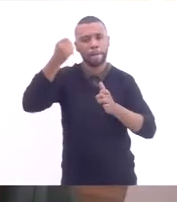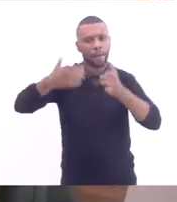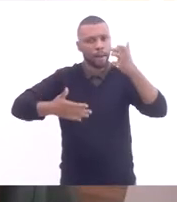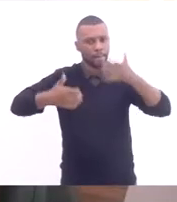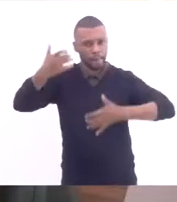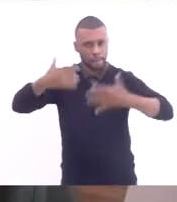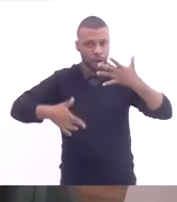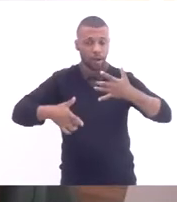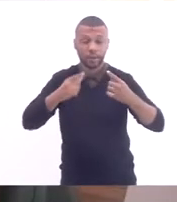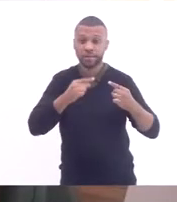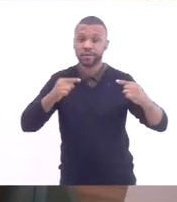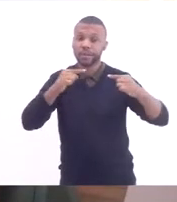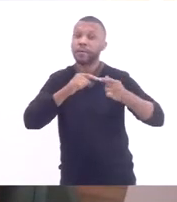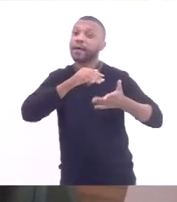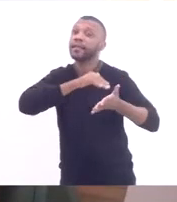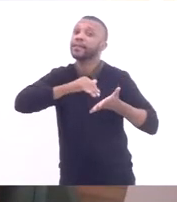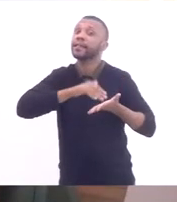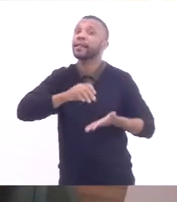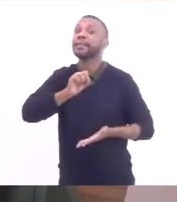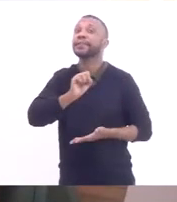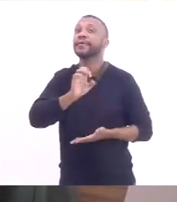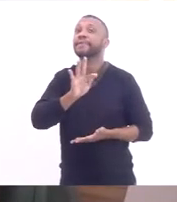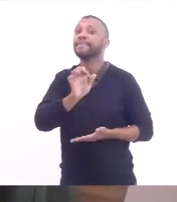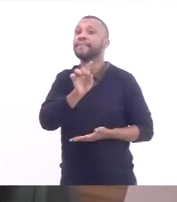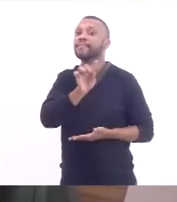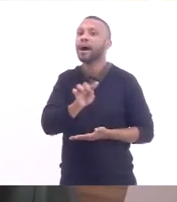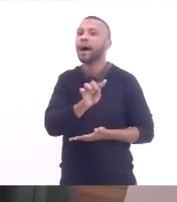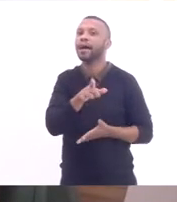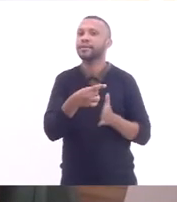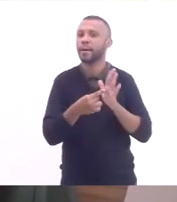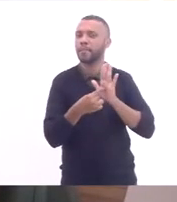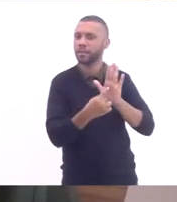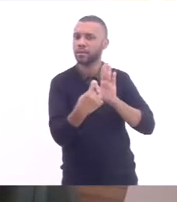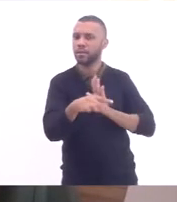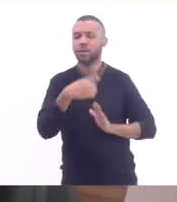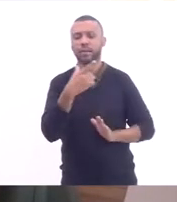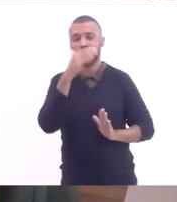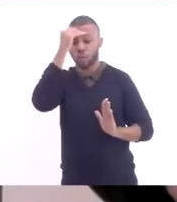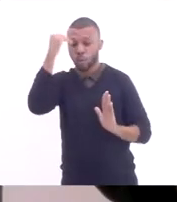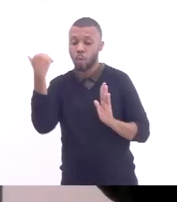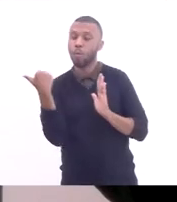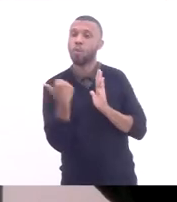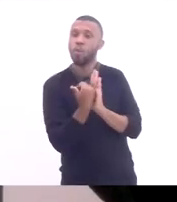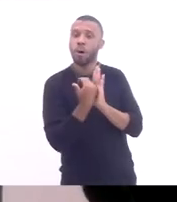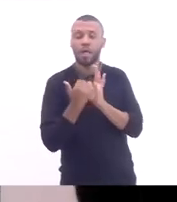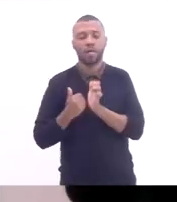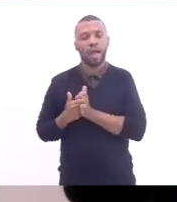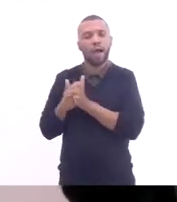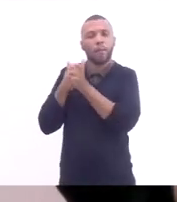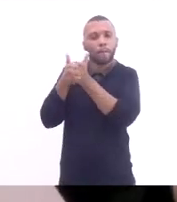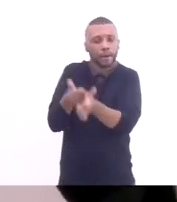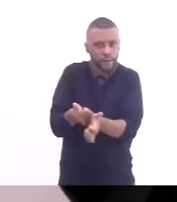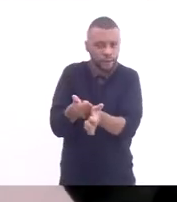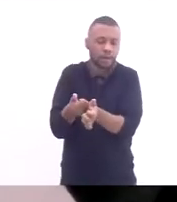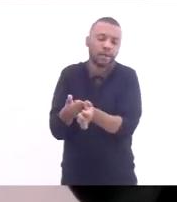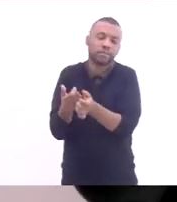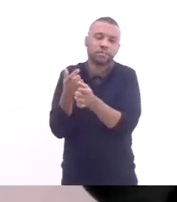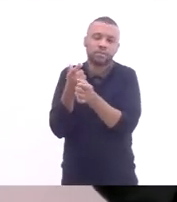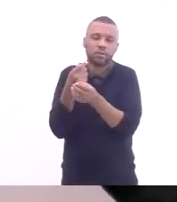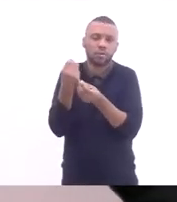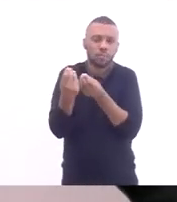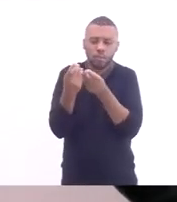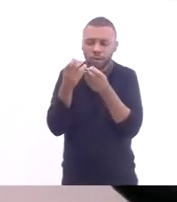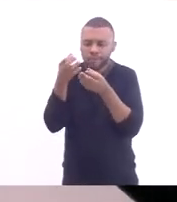Porque cabe à Fazenda a apresentação, mas, enfim, temos cumprido, nós temos acompanhado do ponto de vista